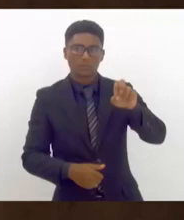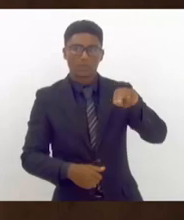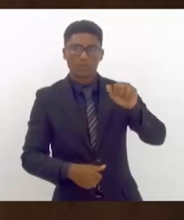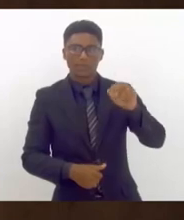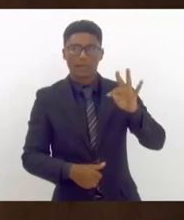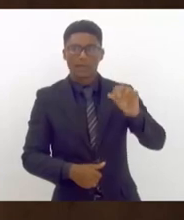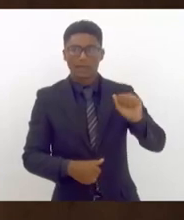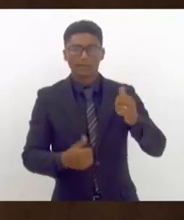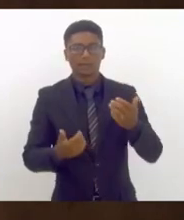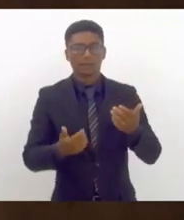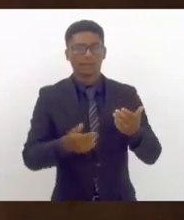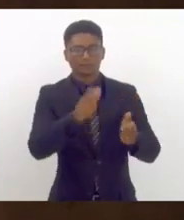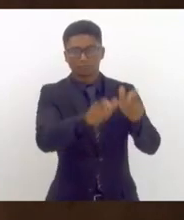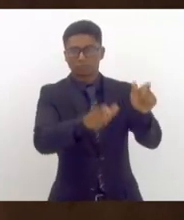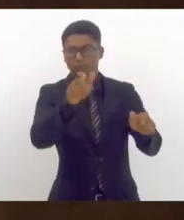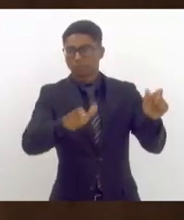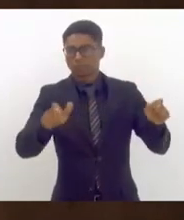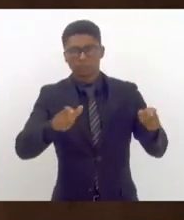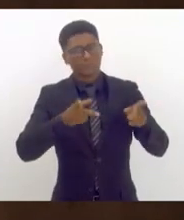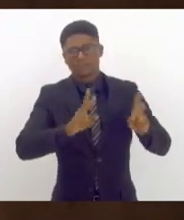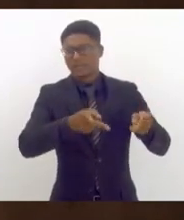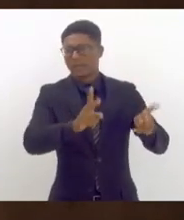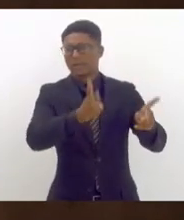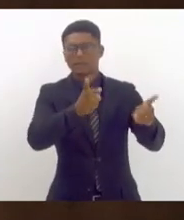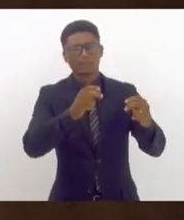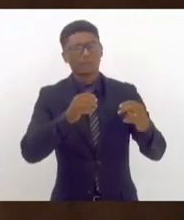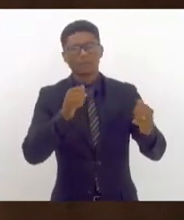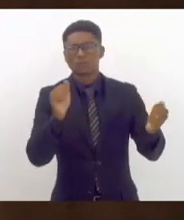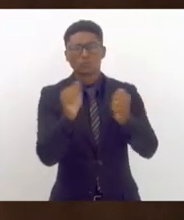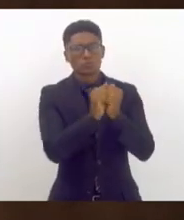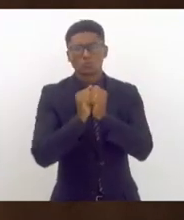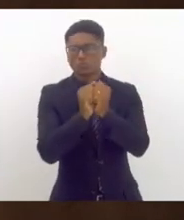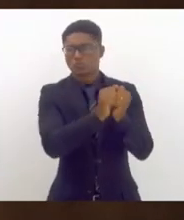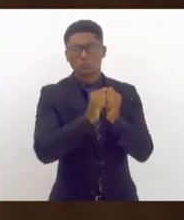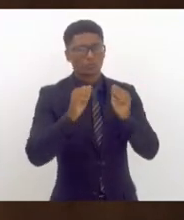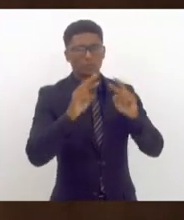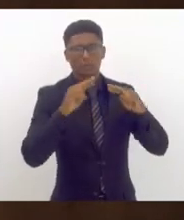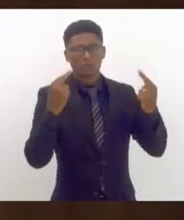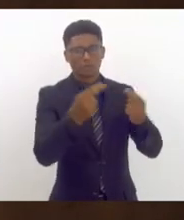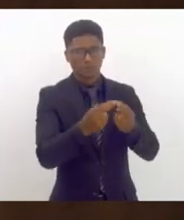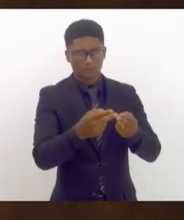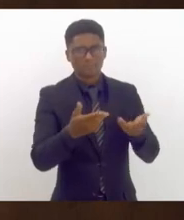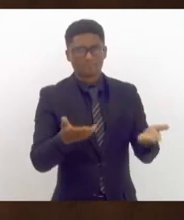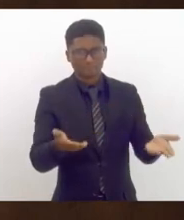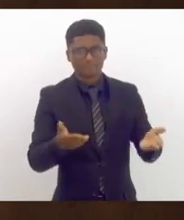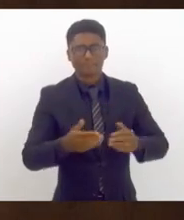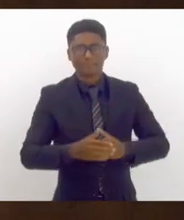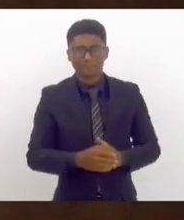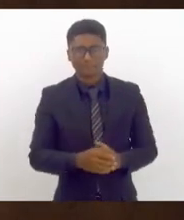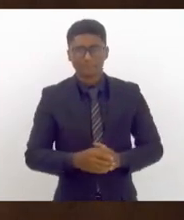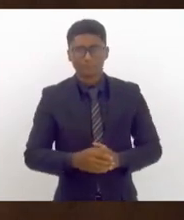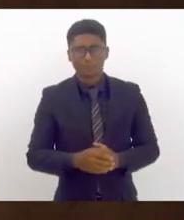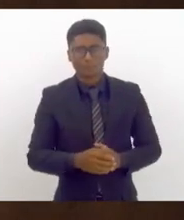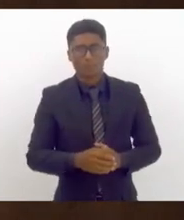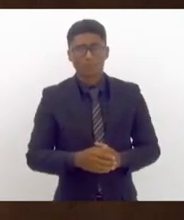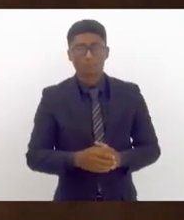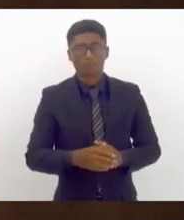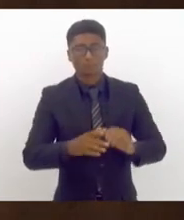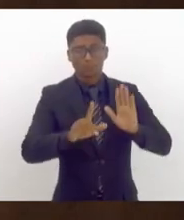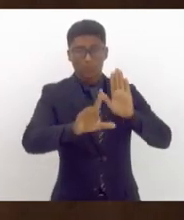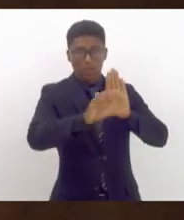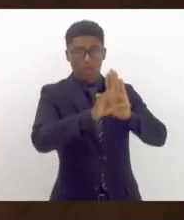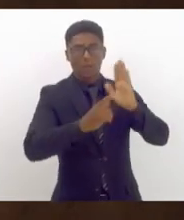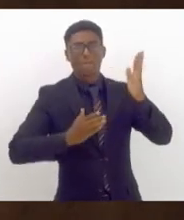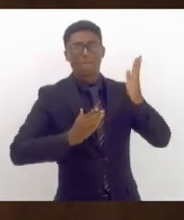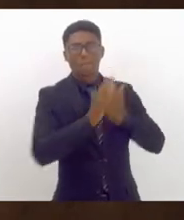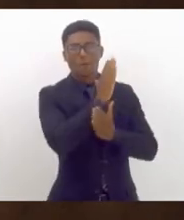Souza, outros deputados, que sempre participam dessas audiências públicas, e aprovamos a lei.